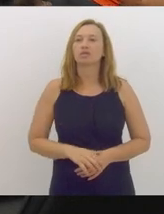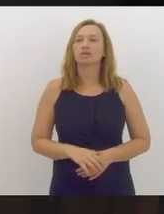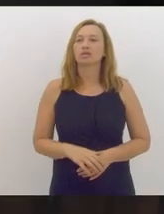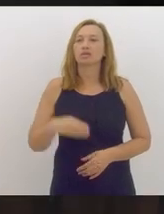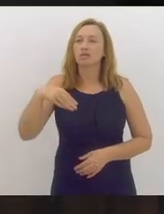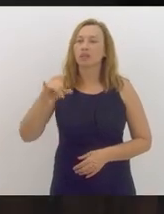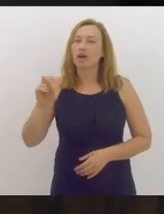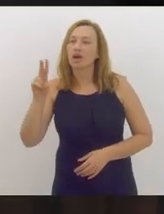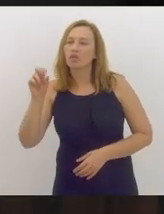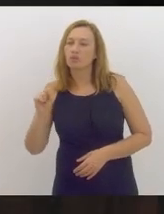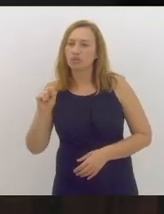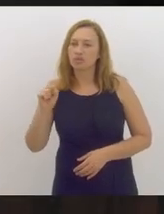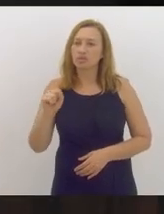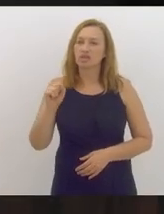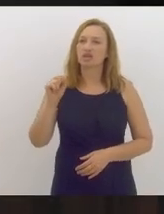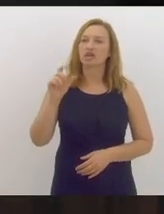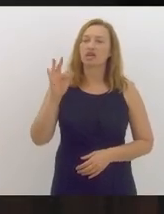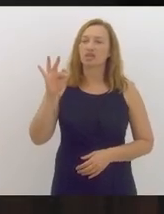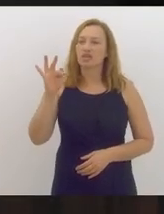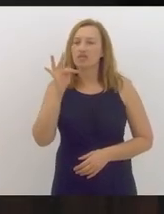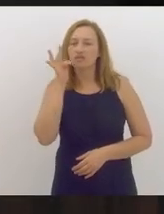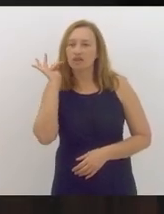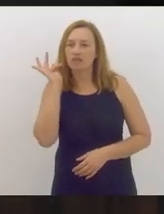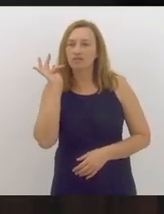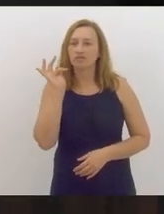Marcos Vinícius e Flávio Serafim.